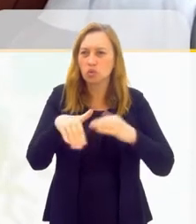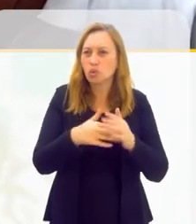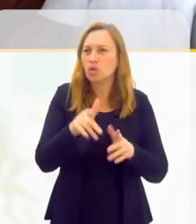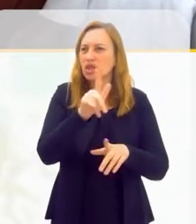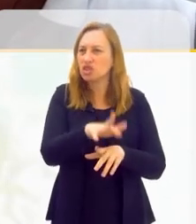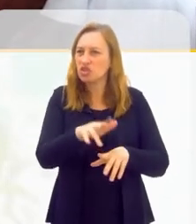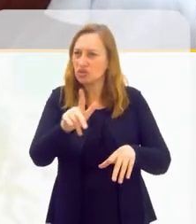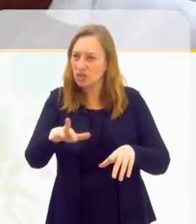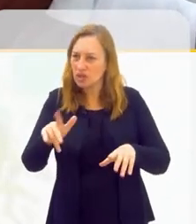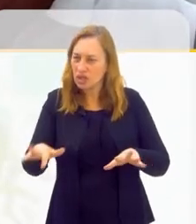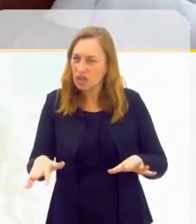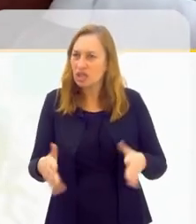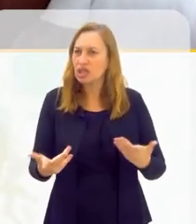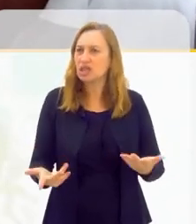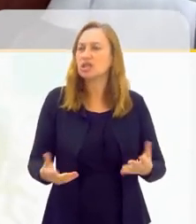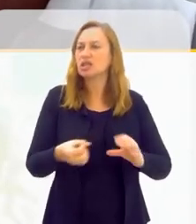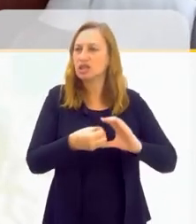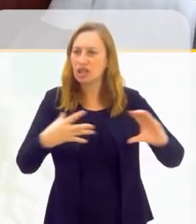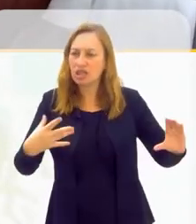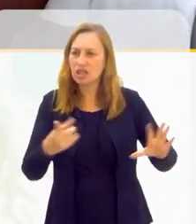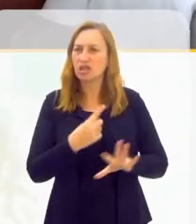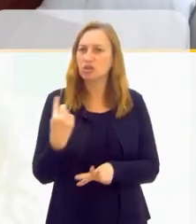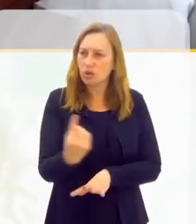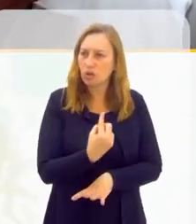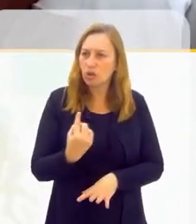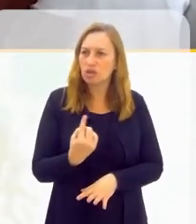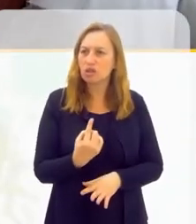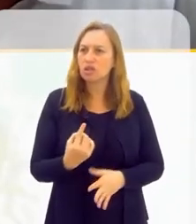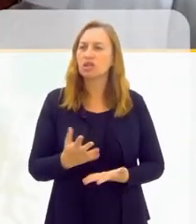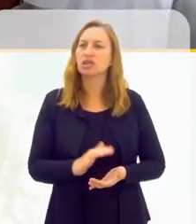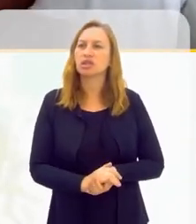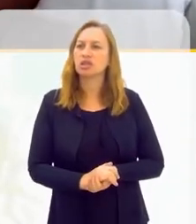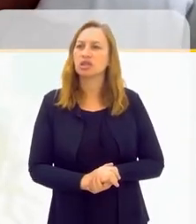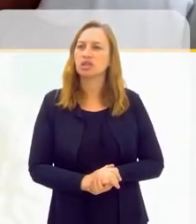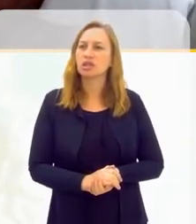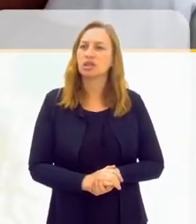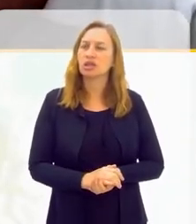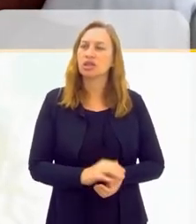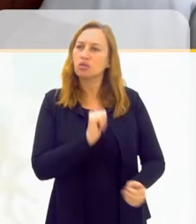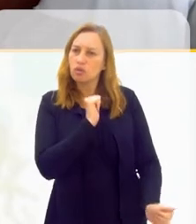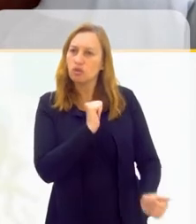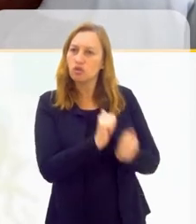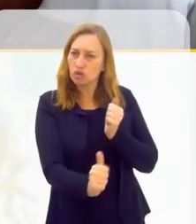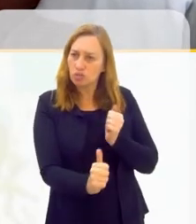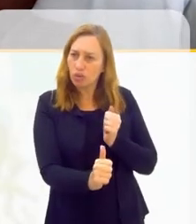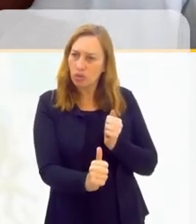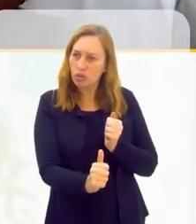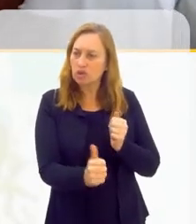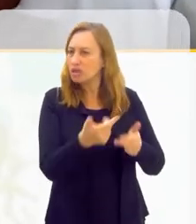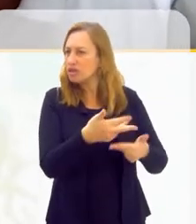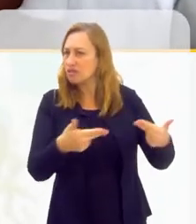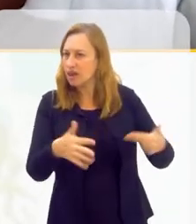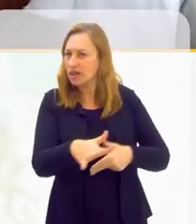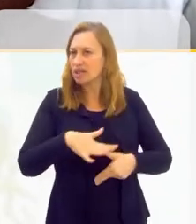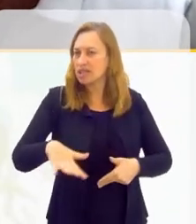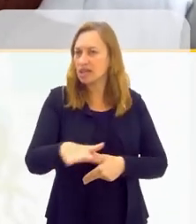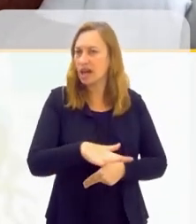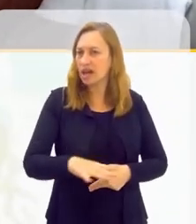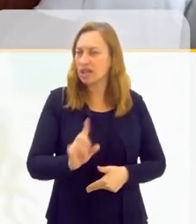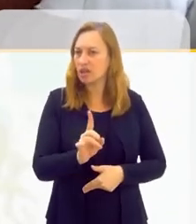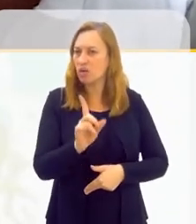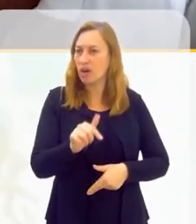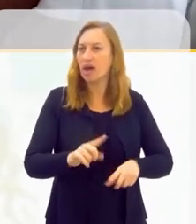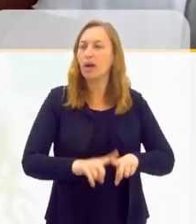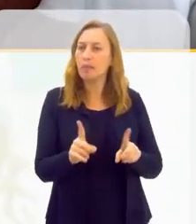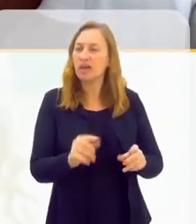diferenças que nos caracterizam a todos nós, não é? E que nós, no desporto, se calhar em muitas outras áreas isto não é assim,